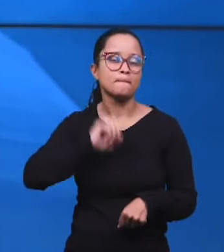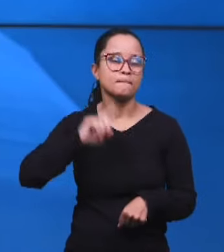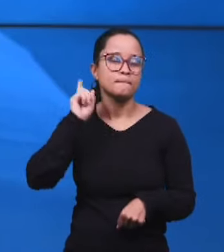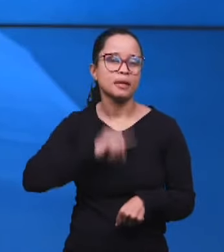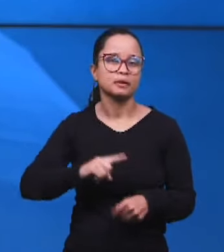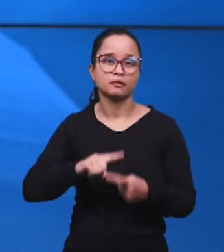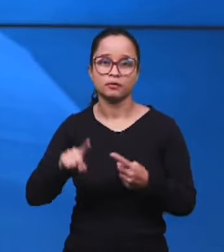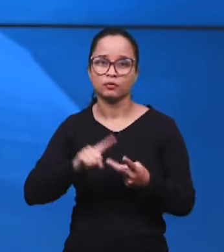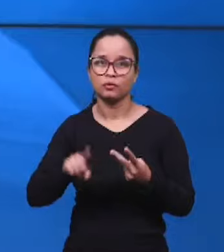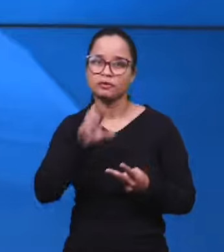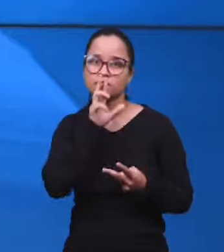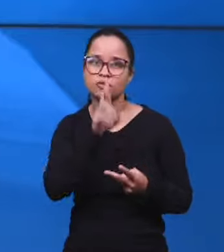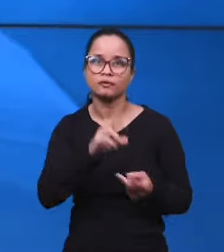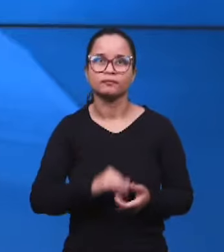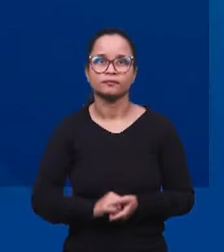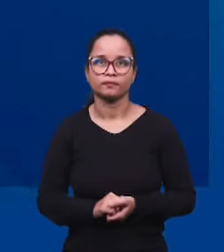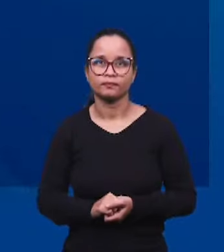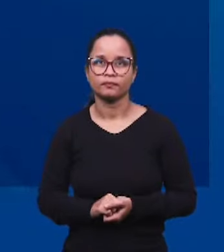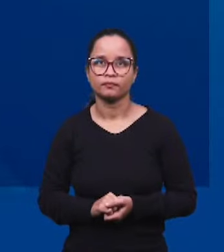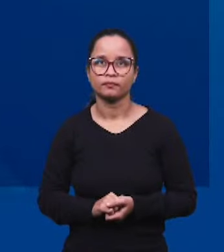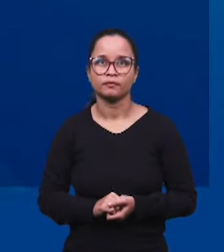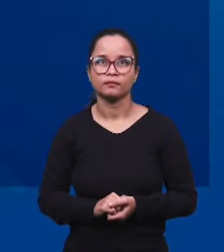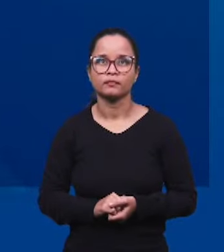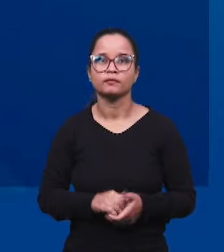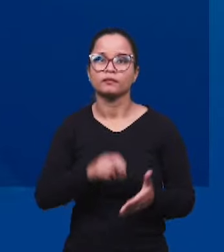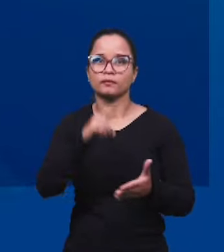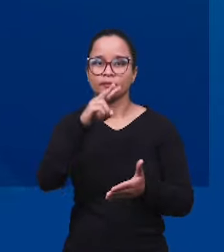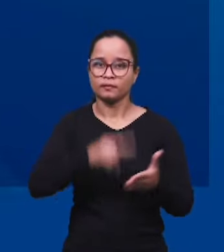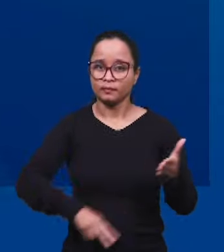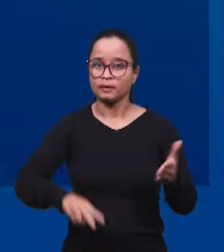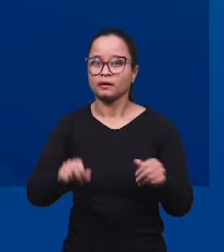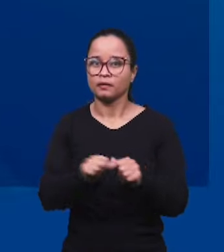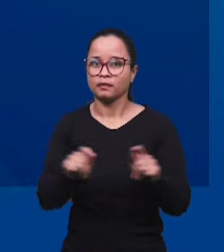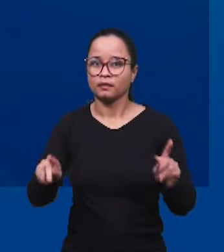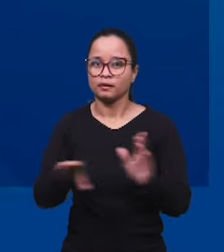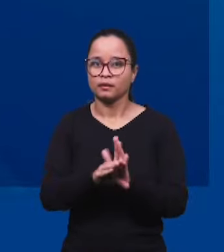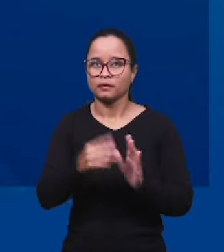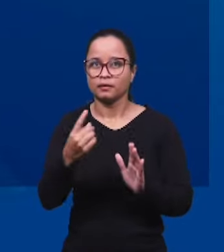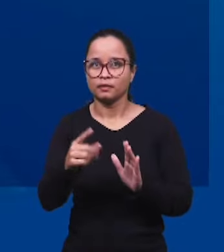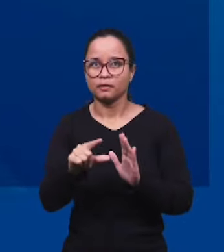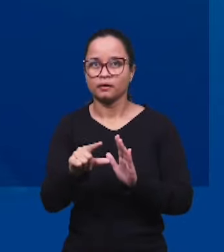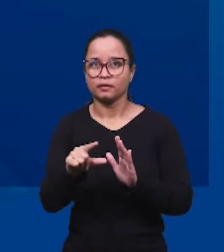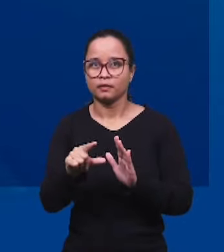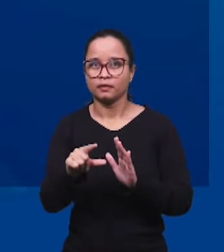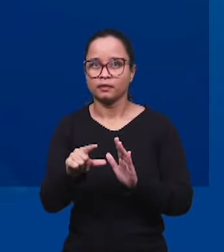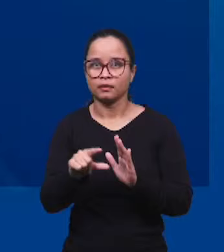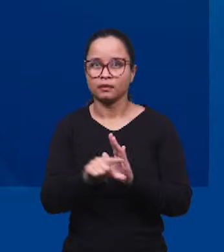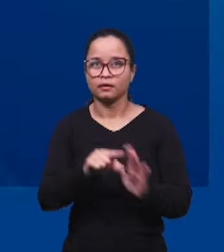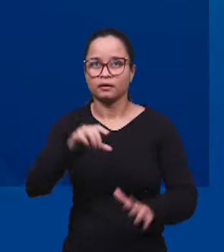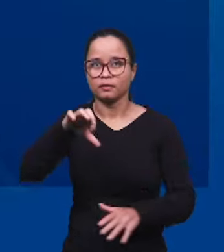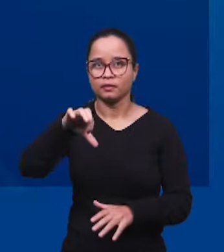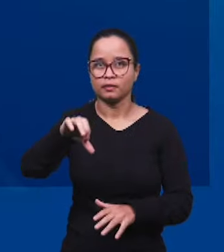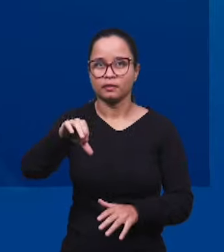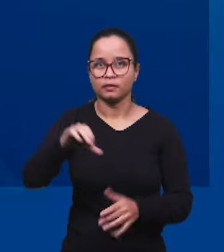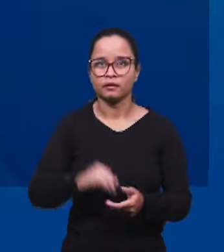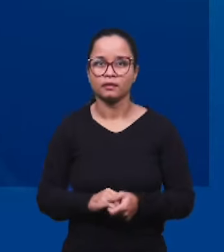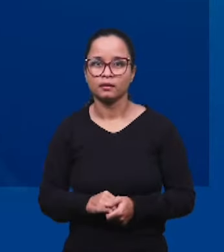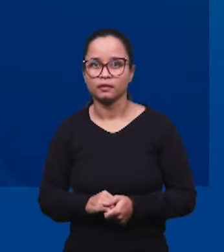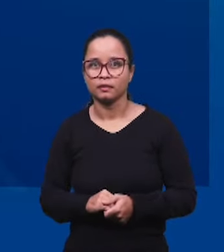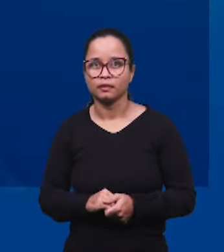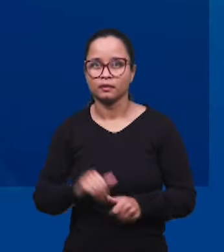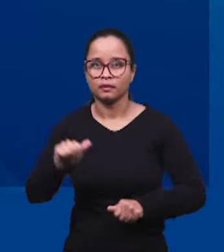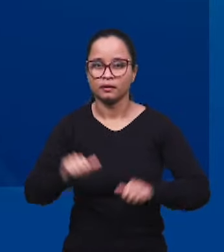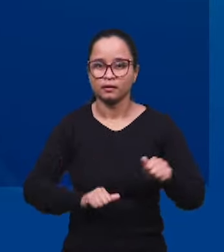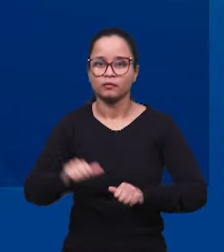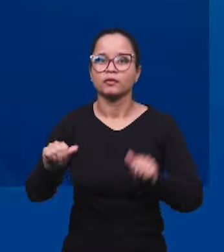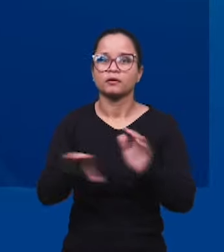às duas respostas em sequência. Lendo Apocalipse capítulo 1, verso 9, com Atos